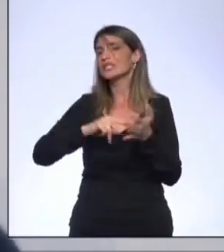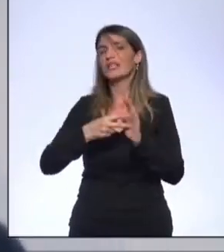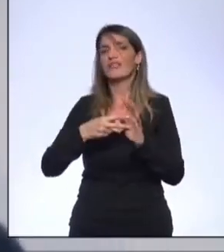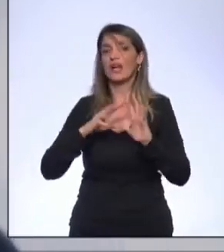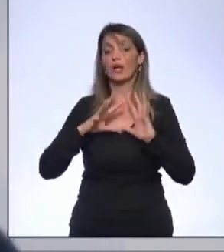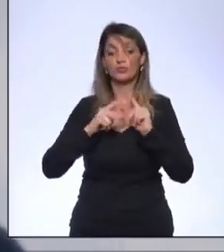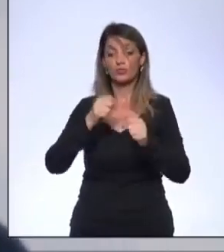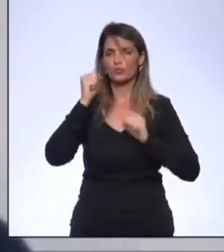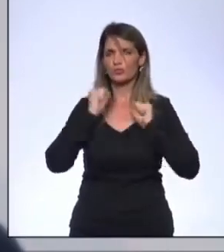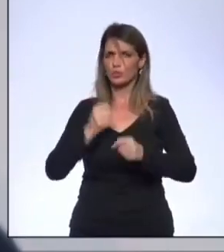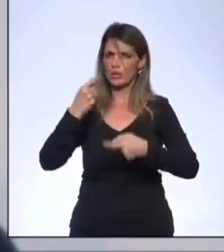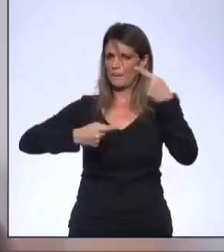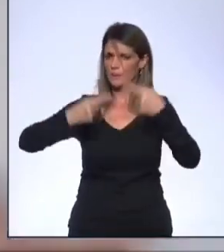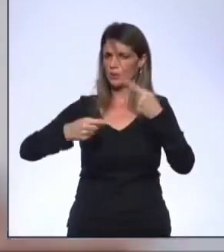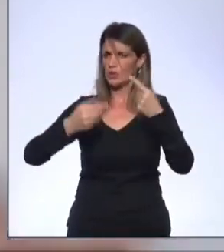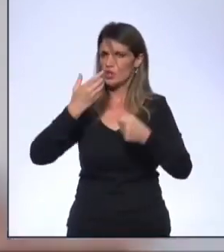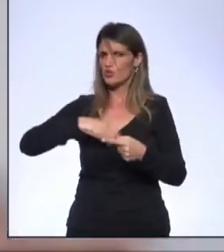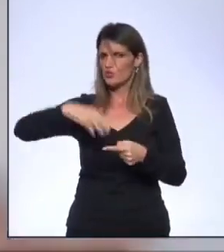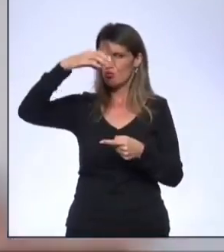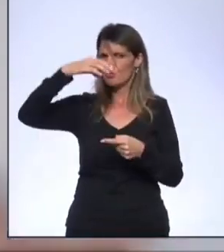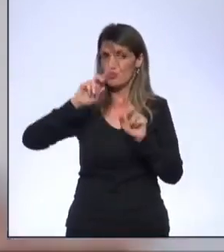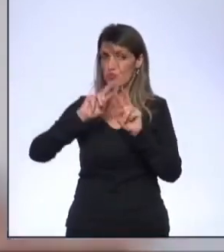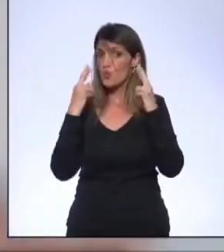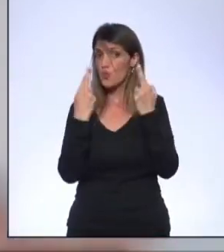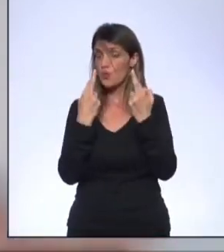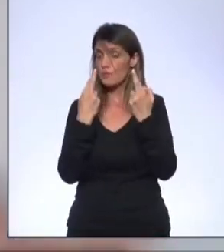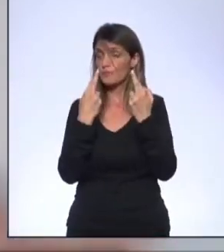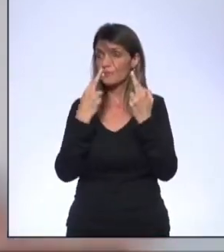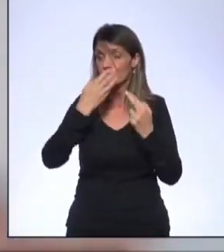poder político no reino dele